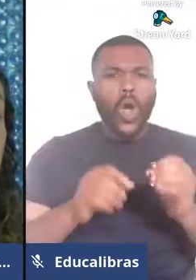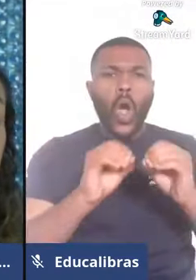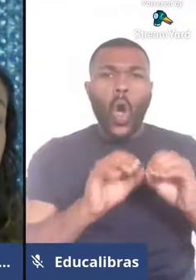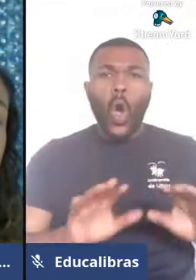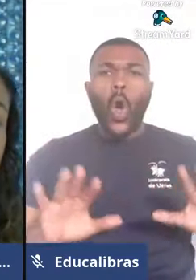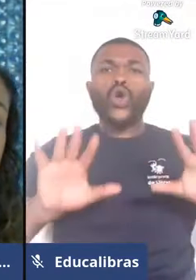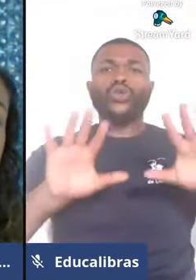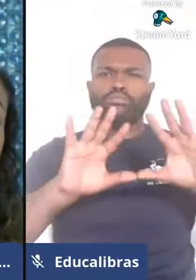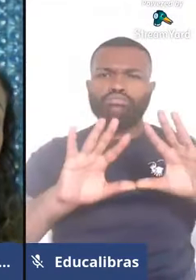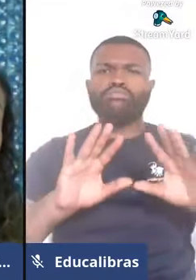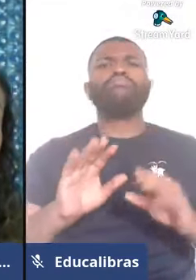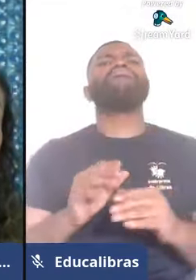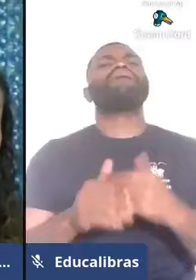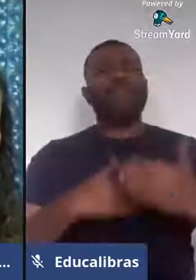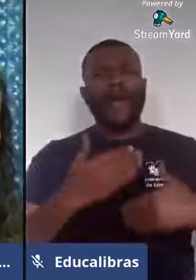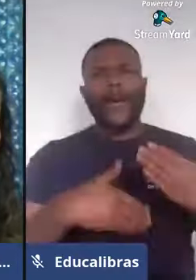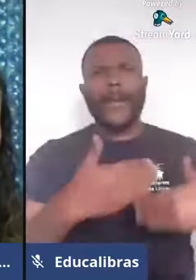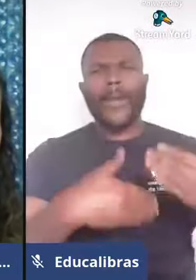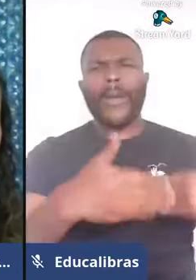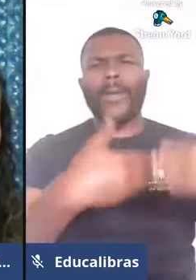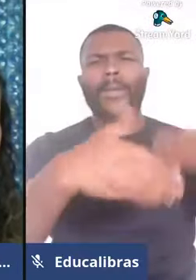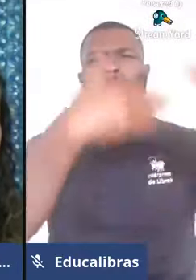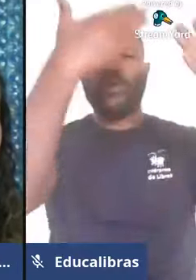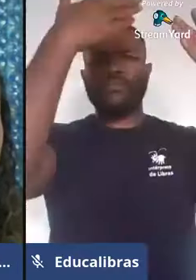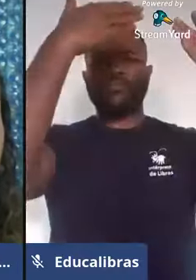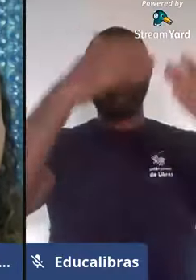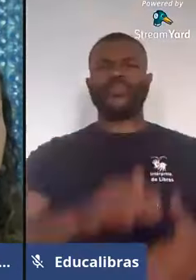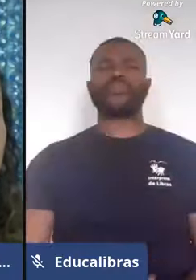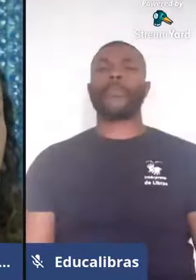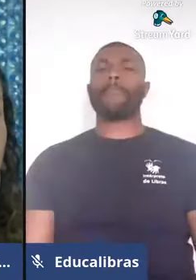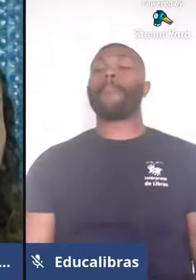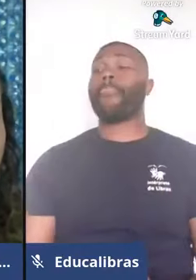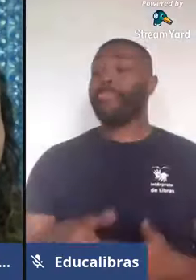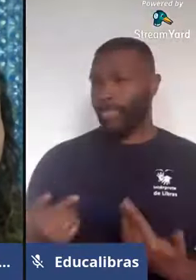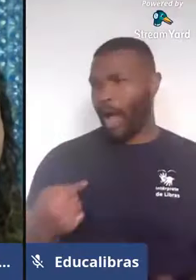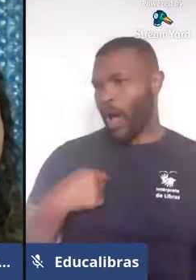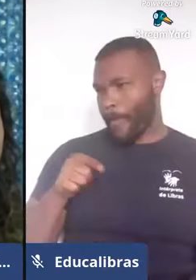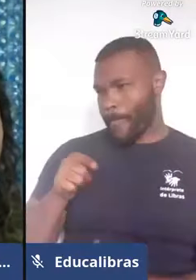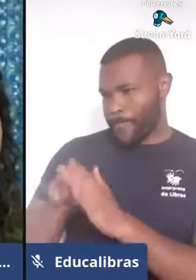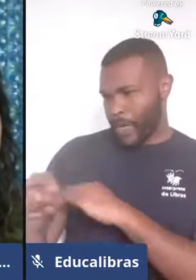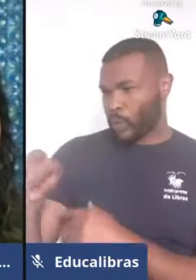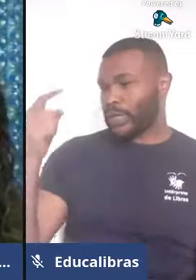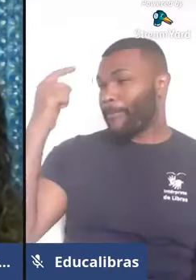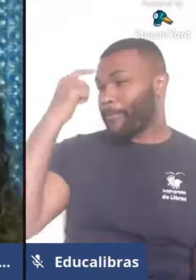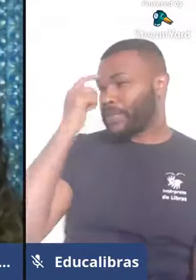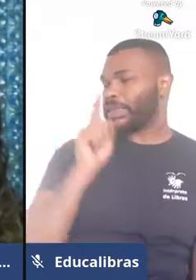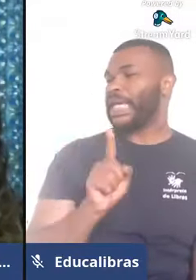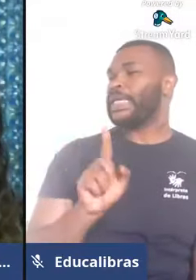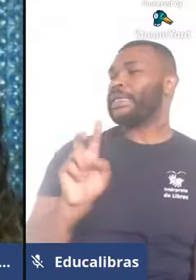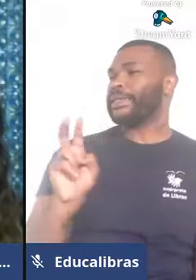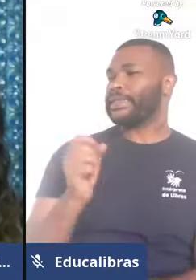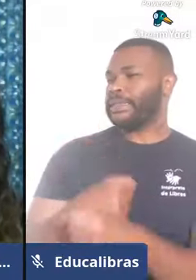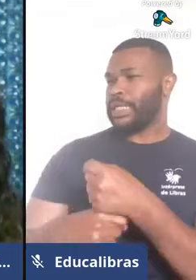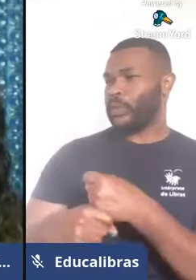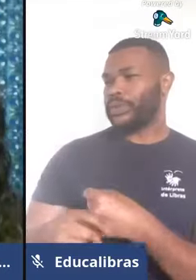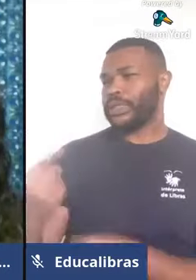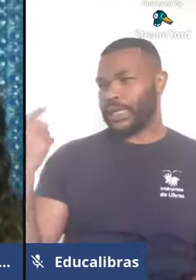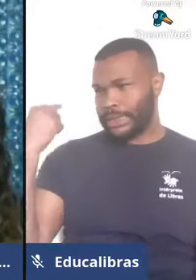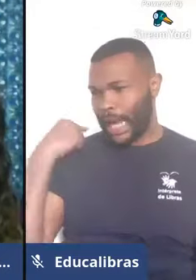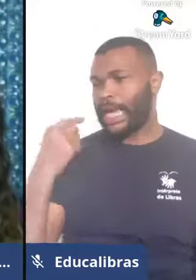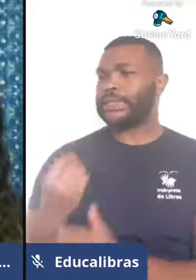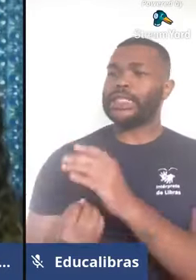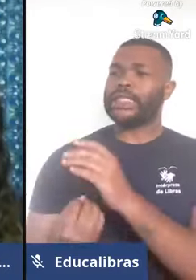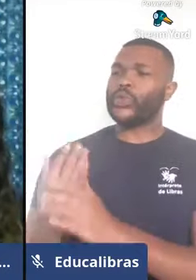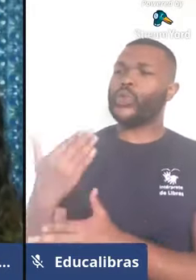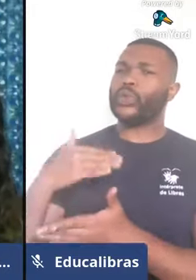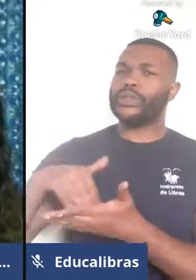avanço. Uma coisa, pensando em 15 anos atrás, nessa época, né, na criação da secretaria,